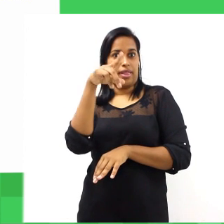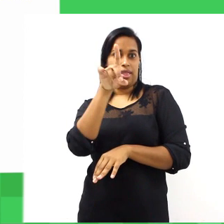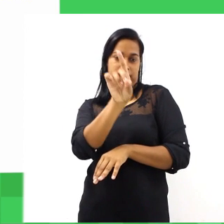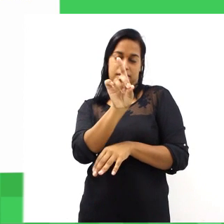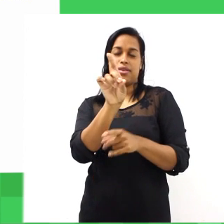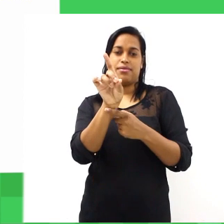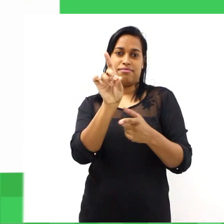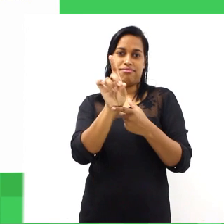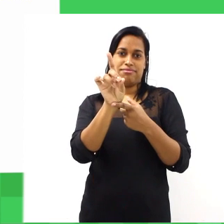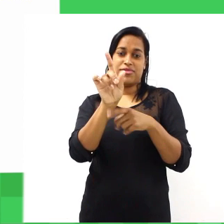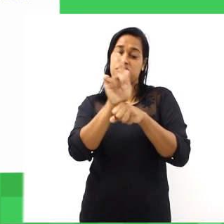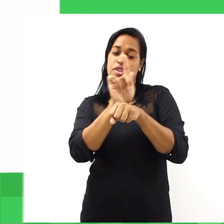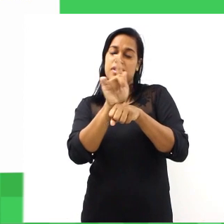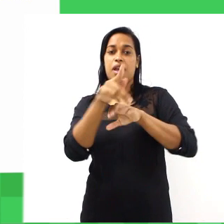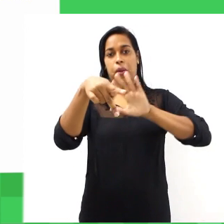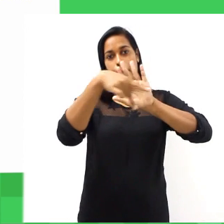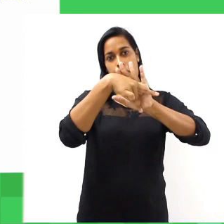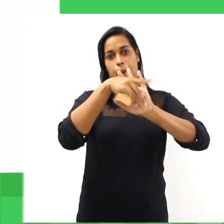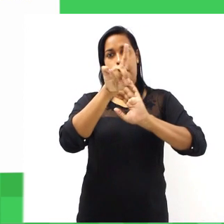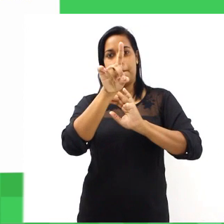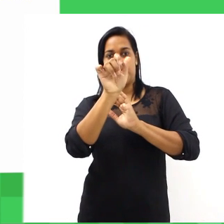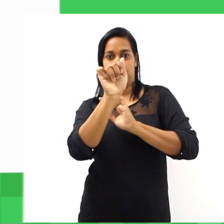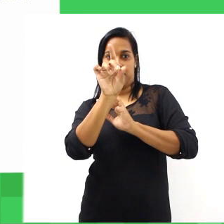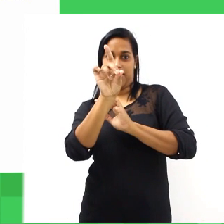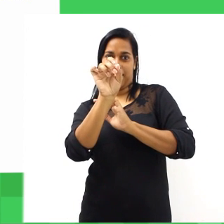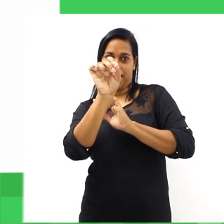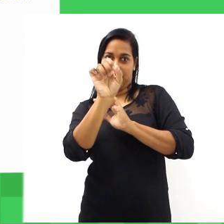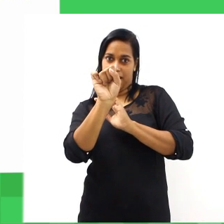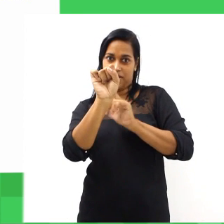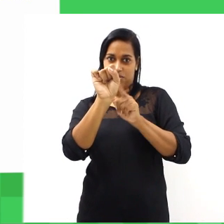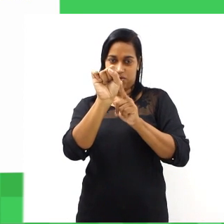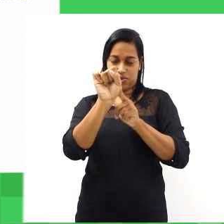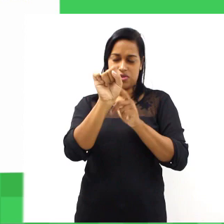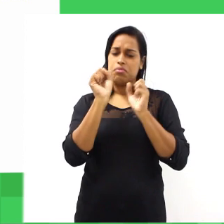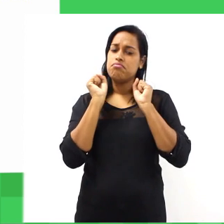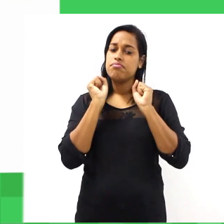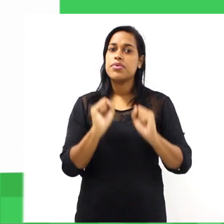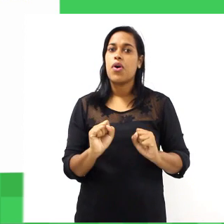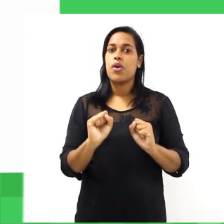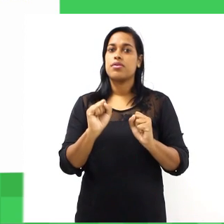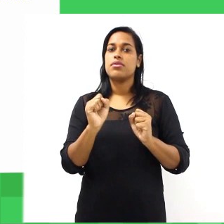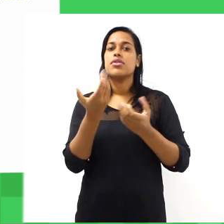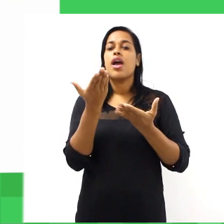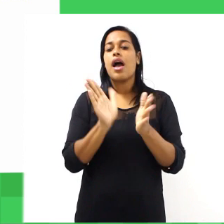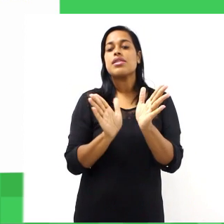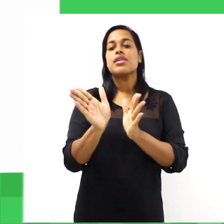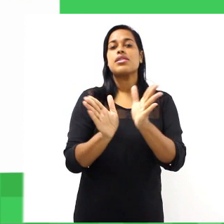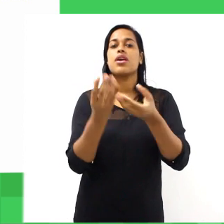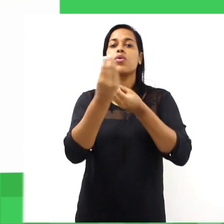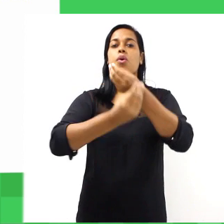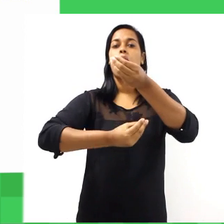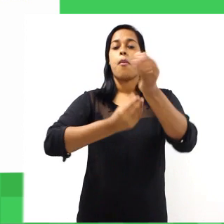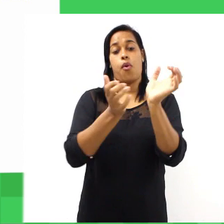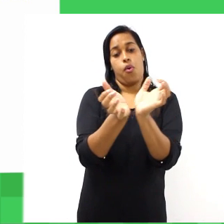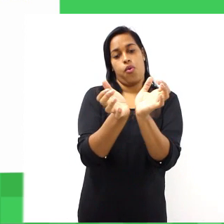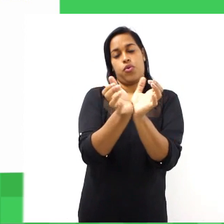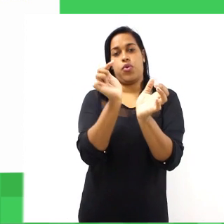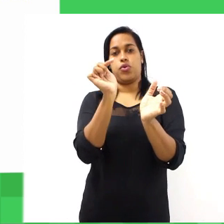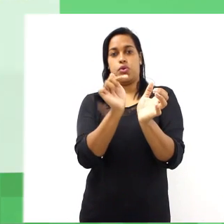Dados. O Sistema Gerenciador de Banco de Dados pode ser acessado por um conjunto de